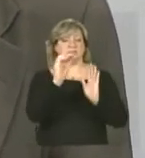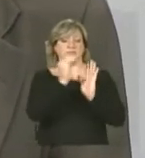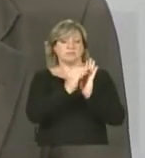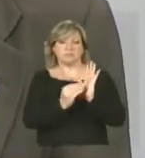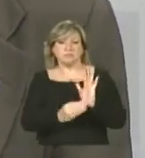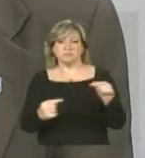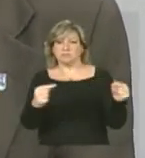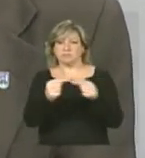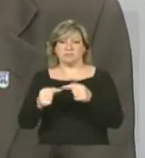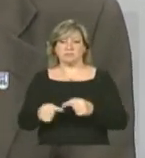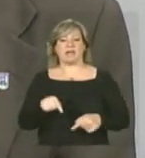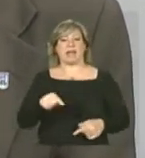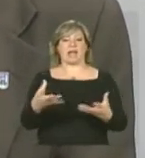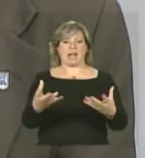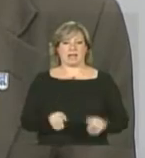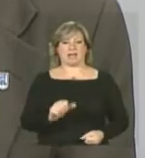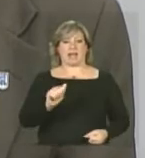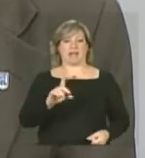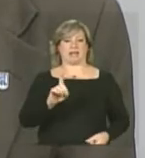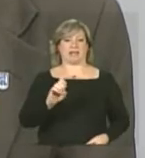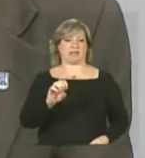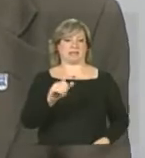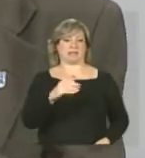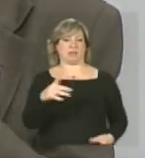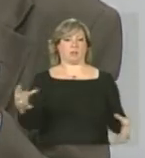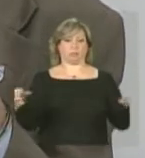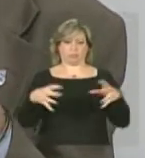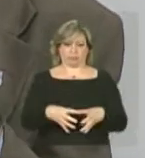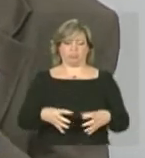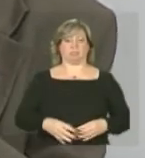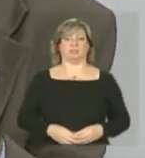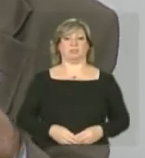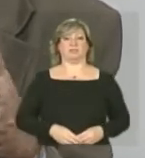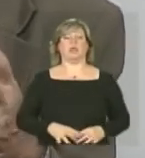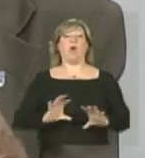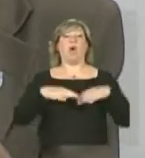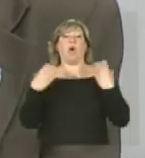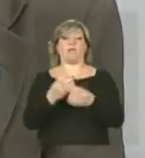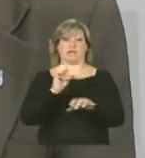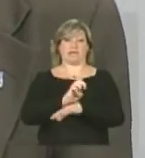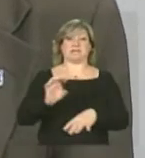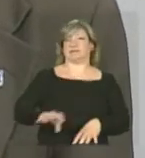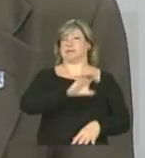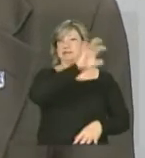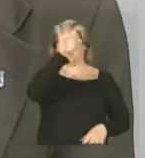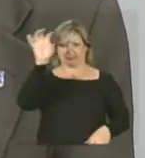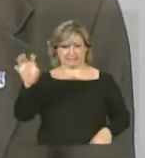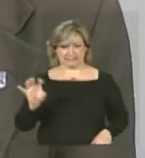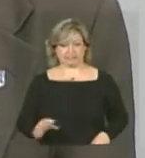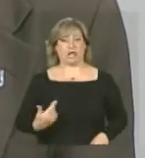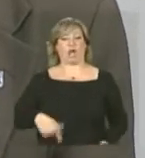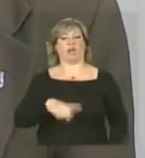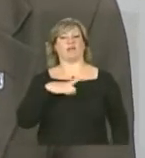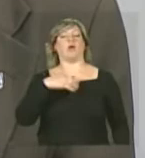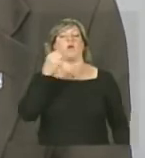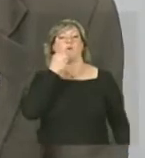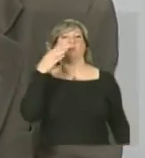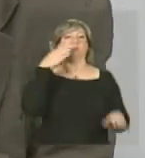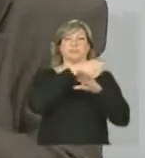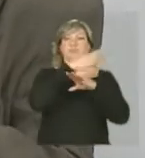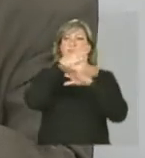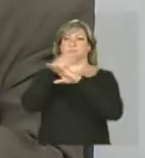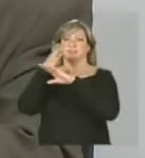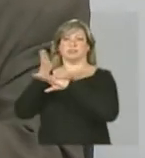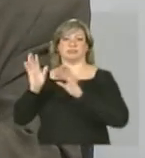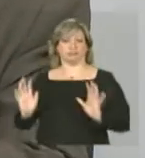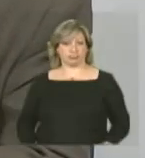essa adesão, né? Então, nas conferências estaduais em que temos tido a oportunidade de participar, e